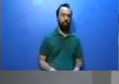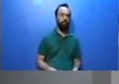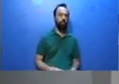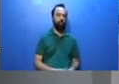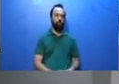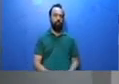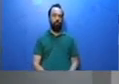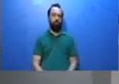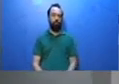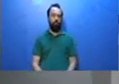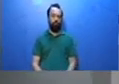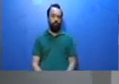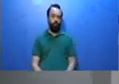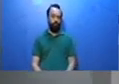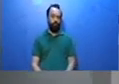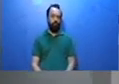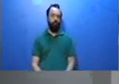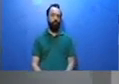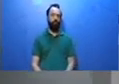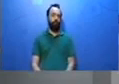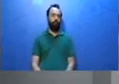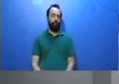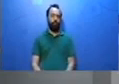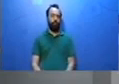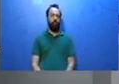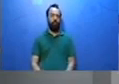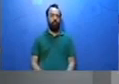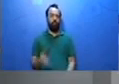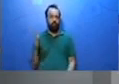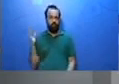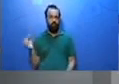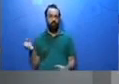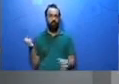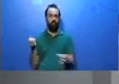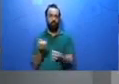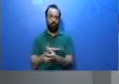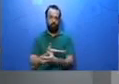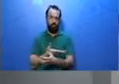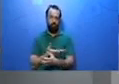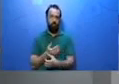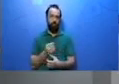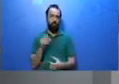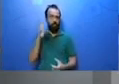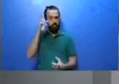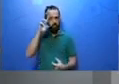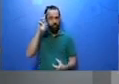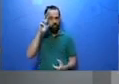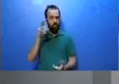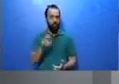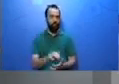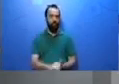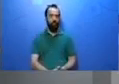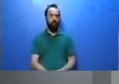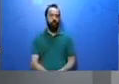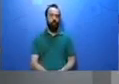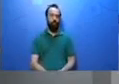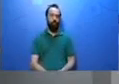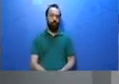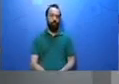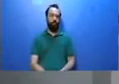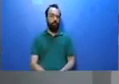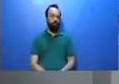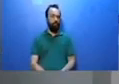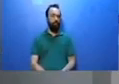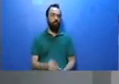finalização na história. E nós finalizamos, né, falando que ele seguiu a lâmpada feminina apaixonado. Então,